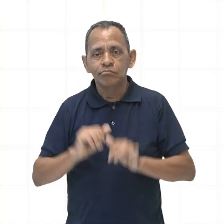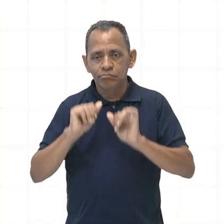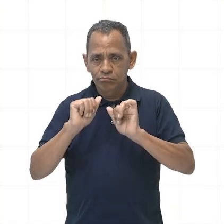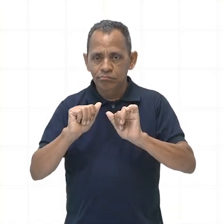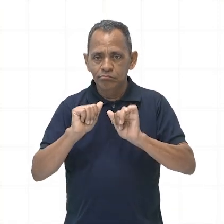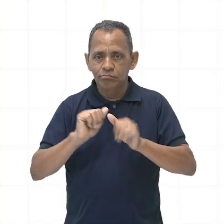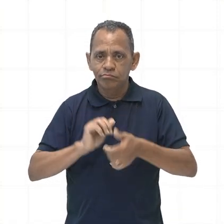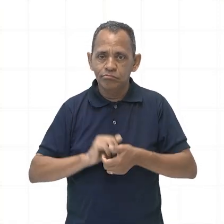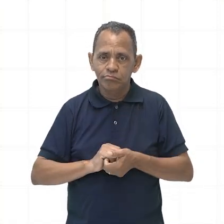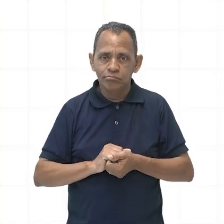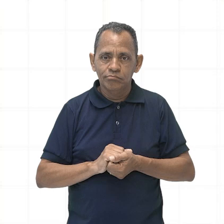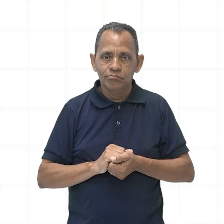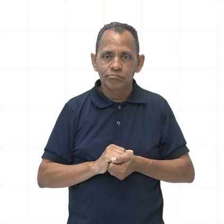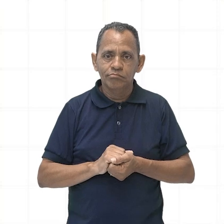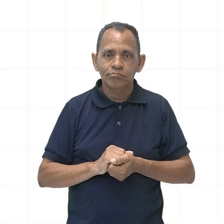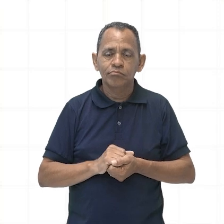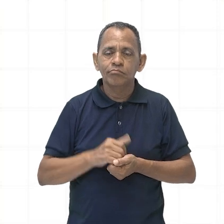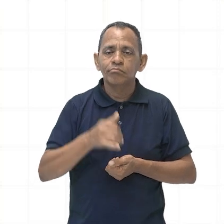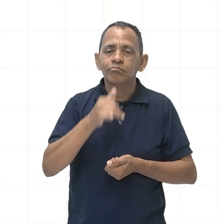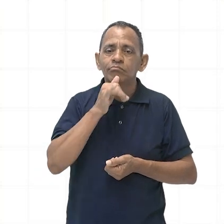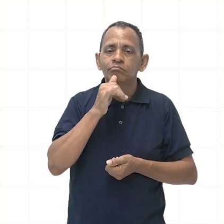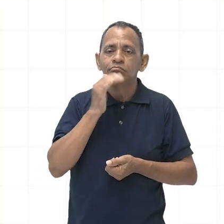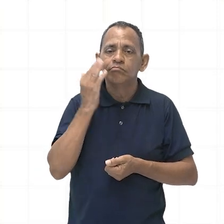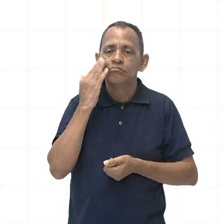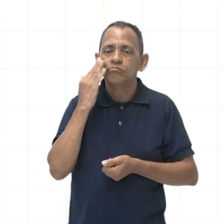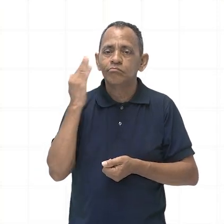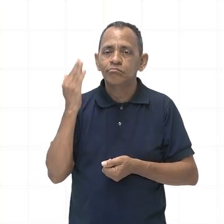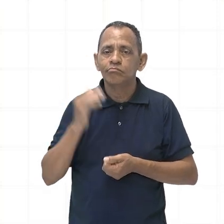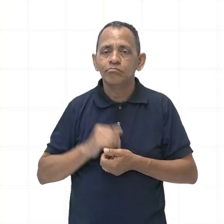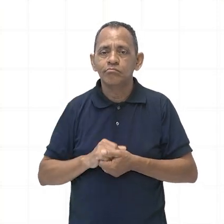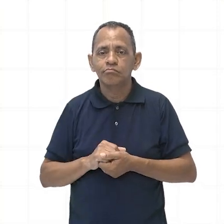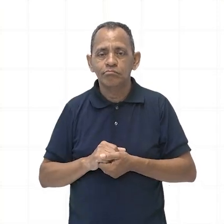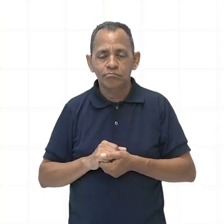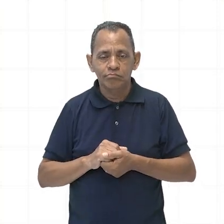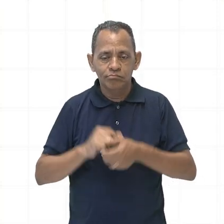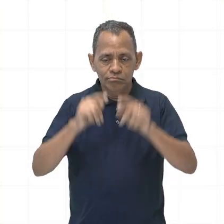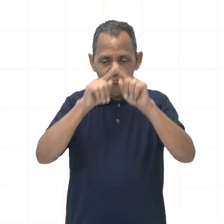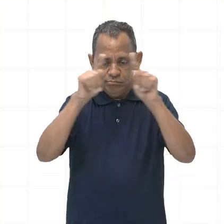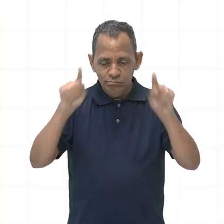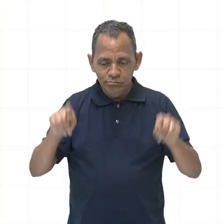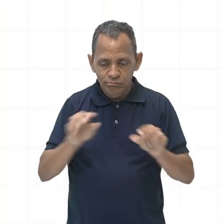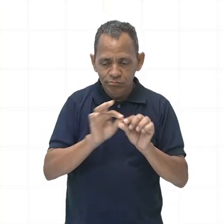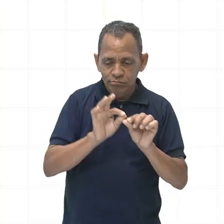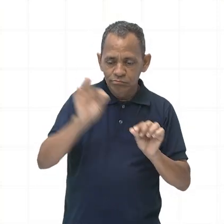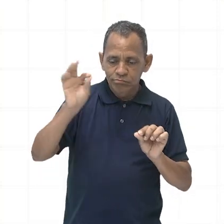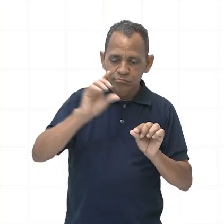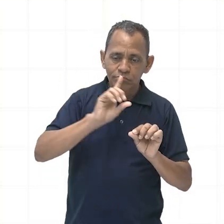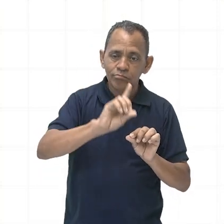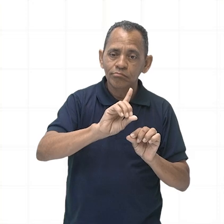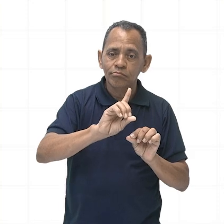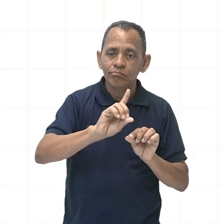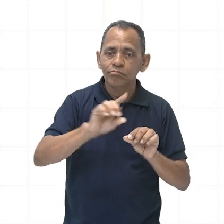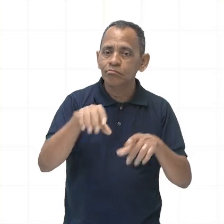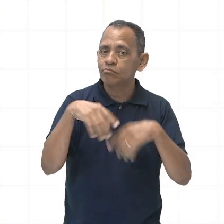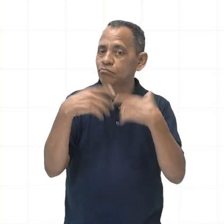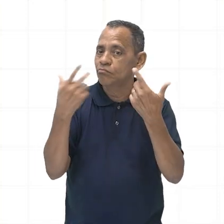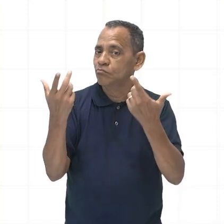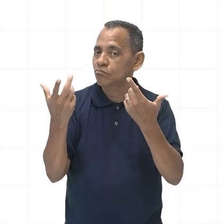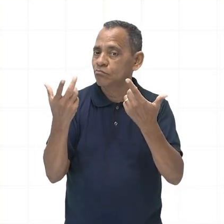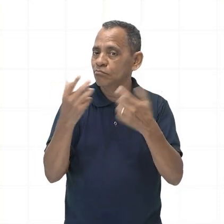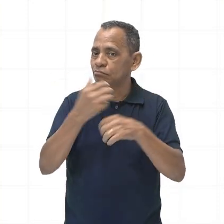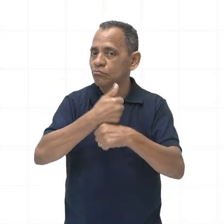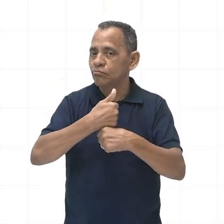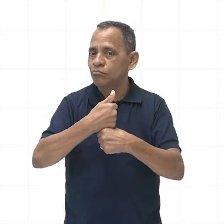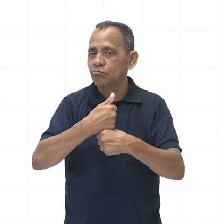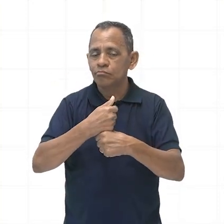dividir. Outro exemplo, qual a medida da diagonal do quadrado a seguir? Então, agora eu tenho a diagonal. Qual é a